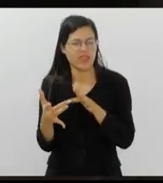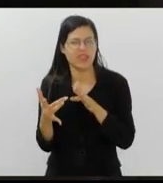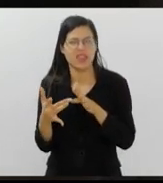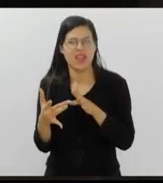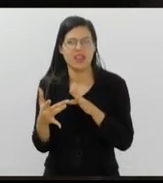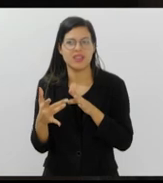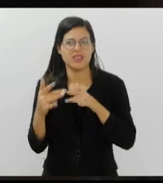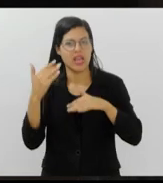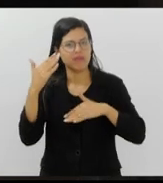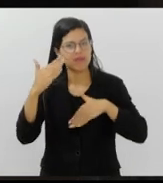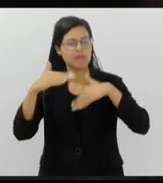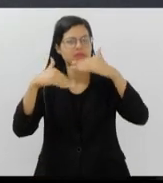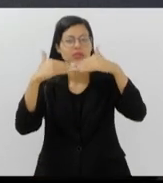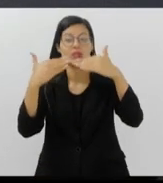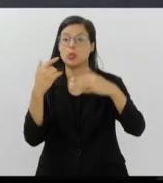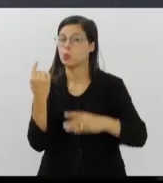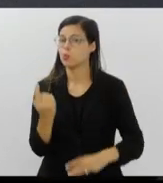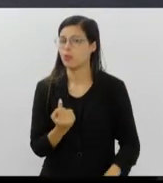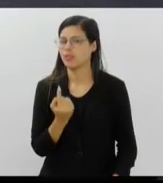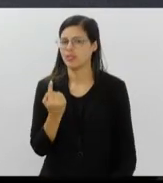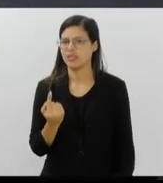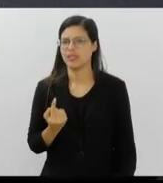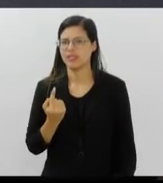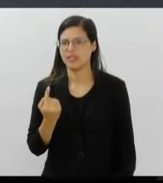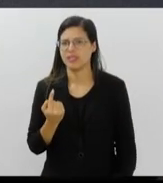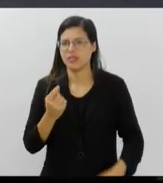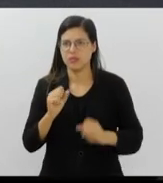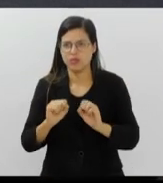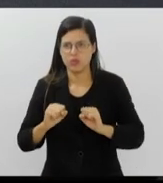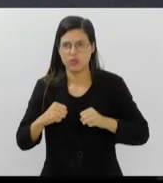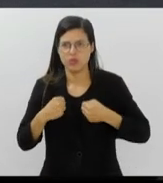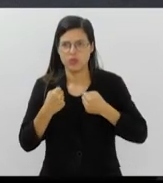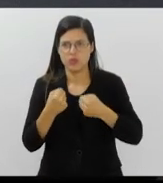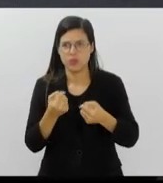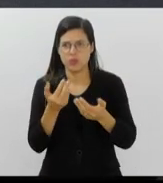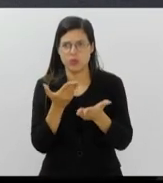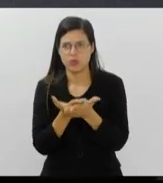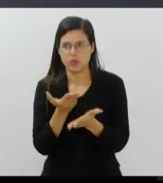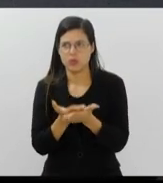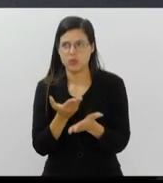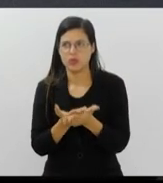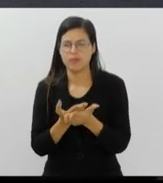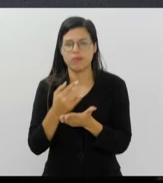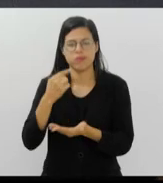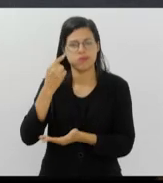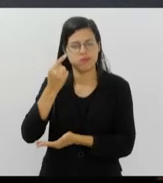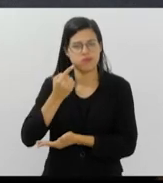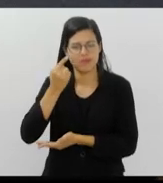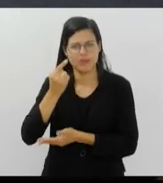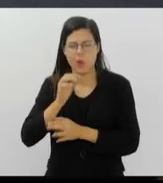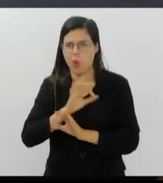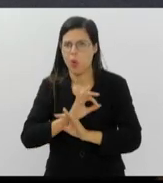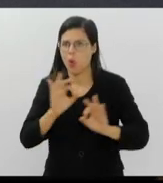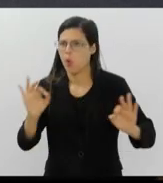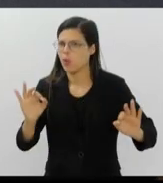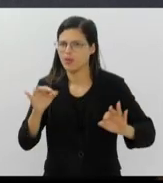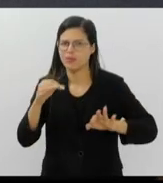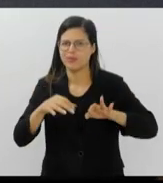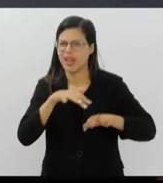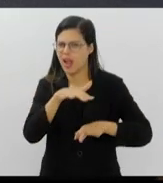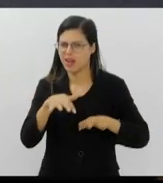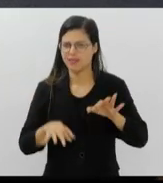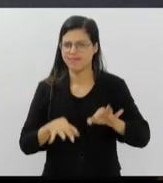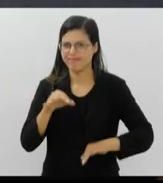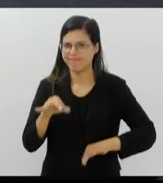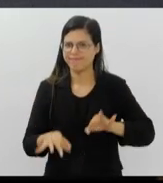profissão sozinha, com dedicação, com estudo, uma grande advogada e uma grande jurista que conquistou o